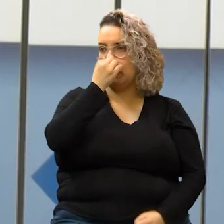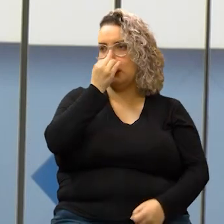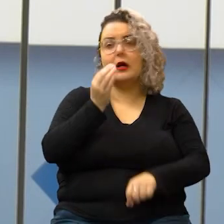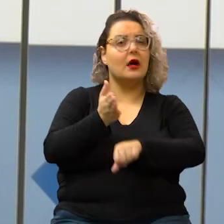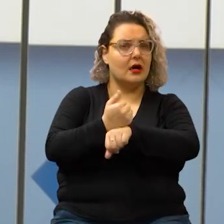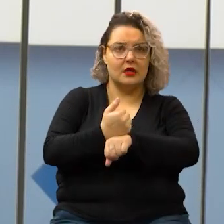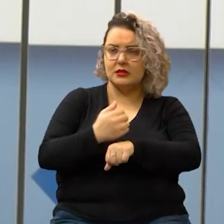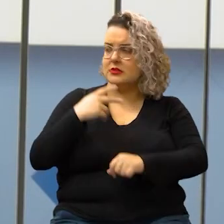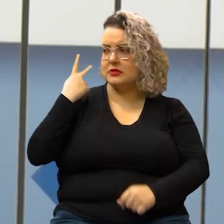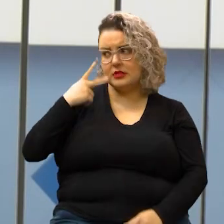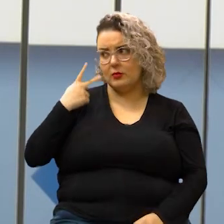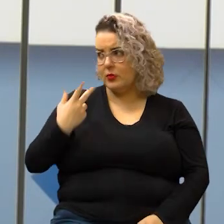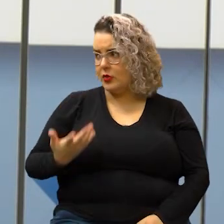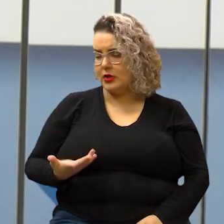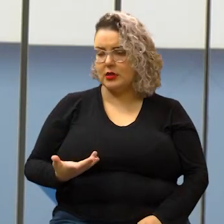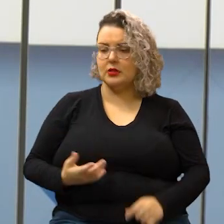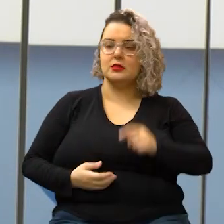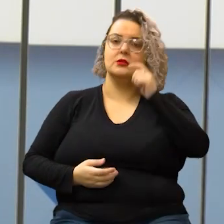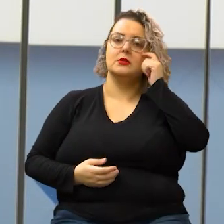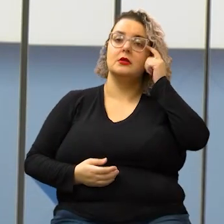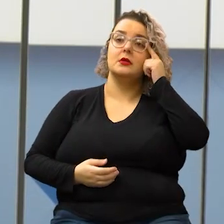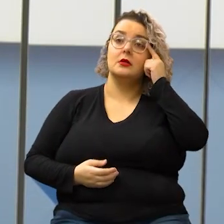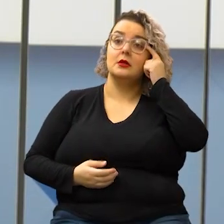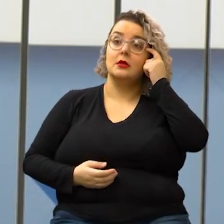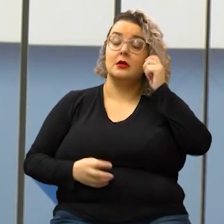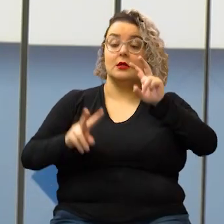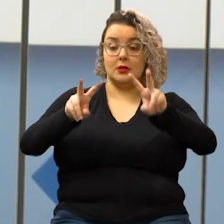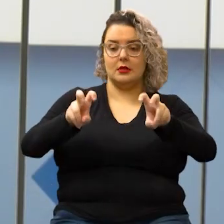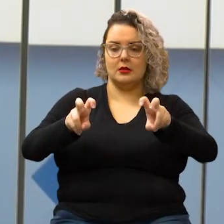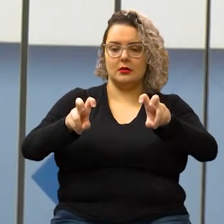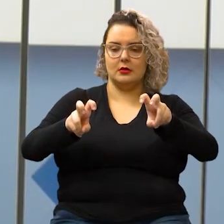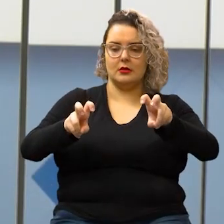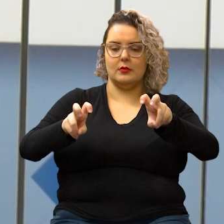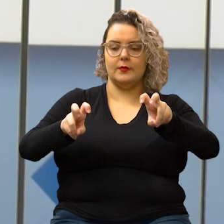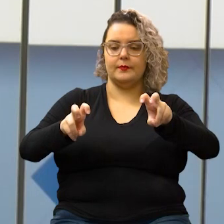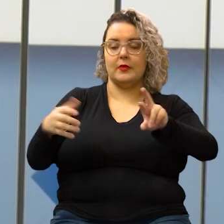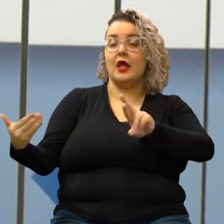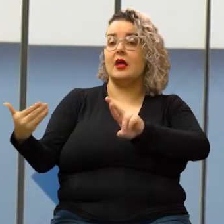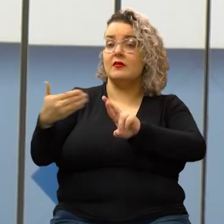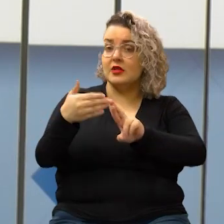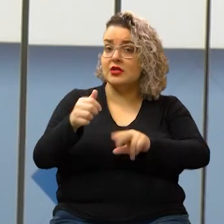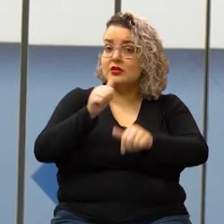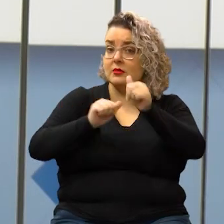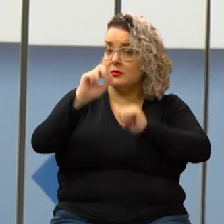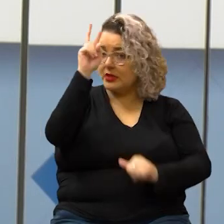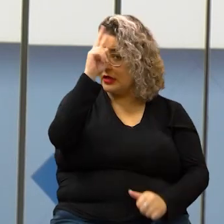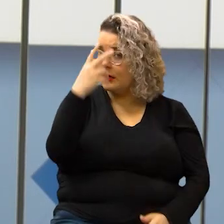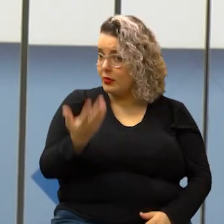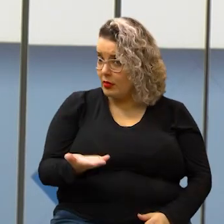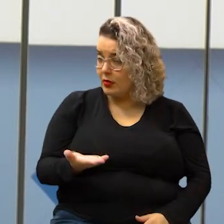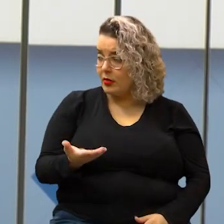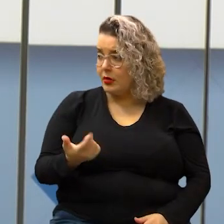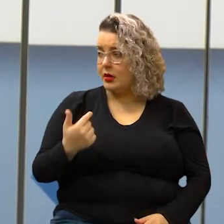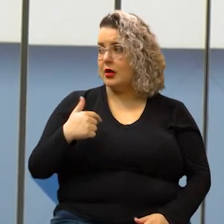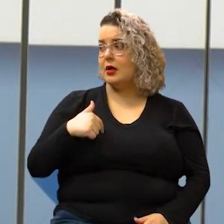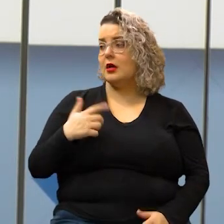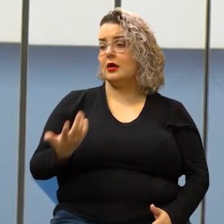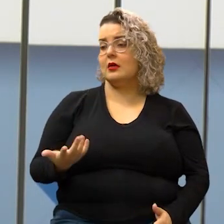política, e trazendo esse assunto referente à bebida alcoólica, é algo que eu